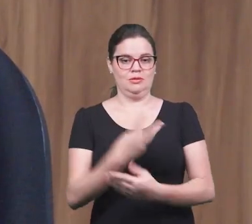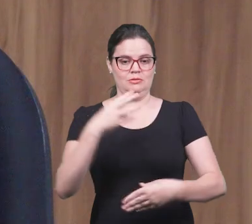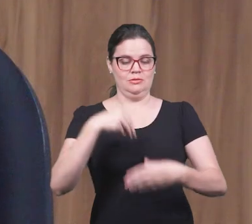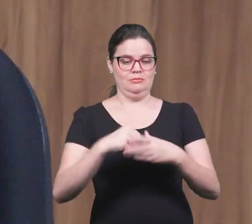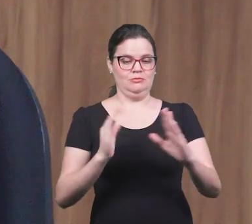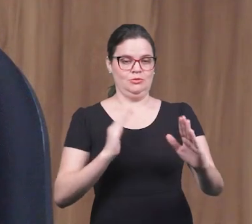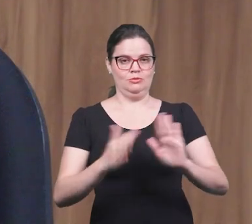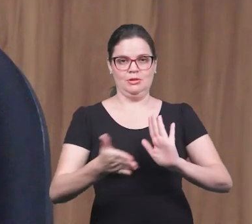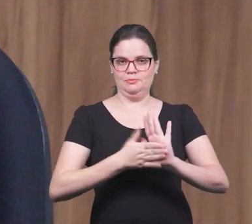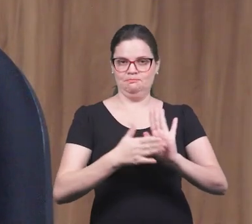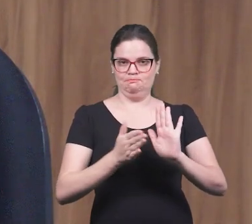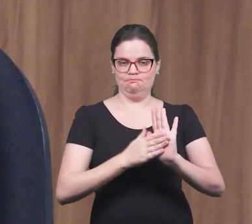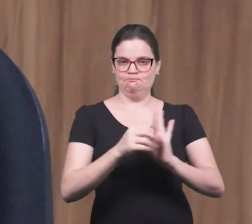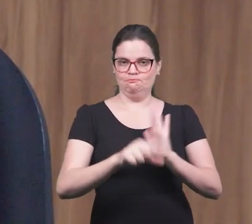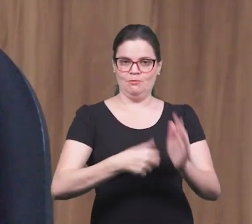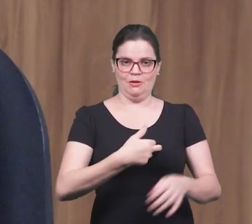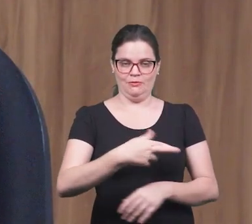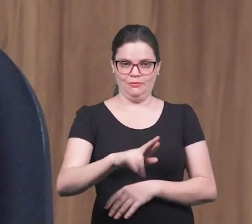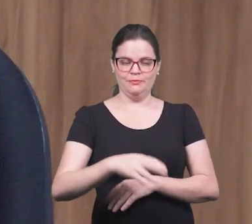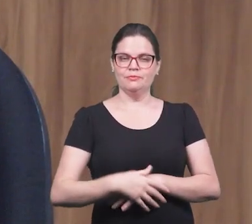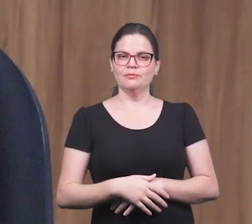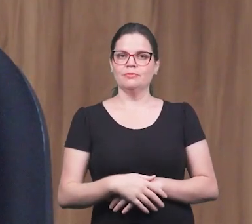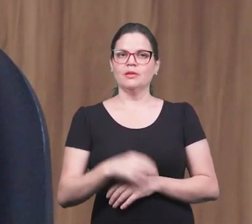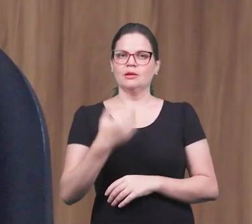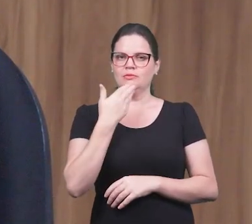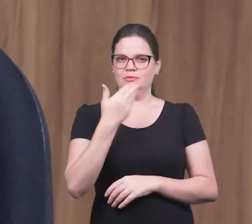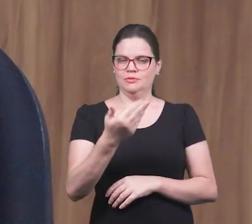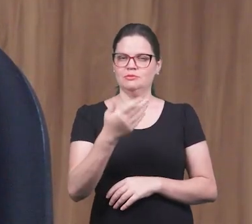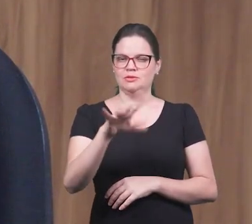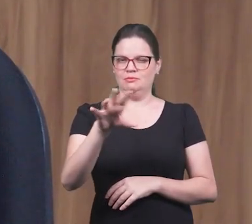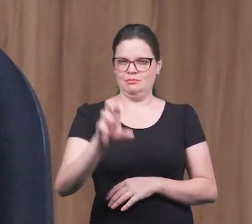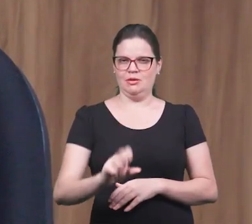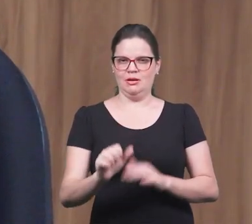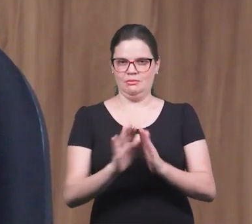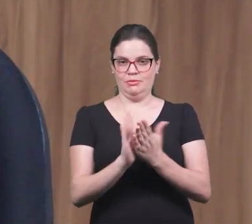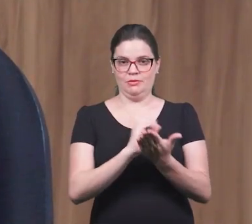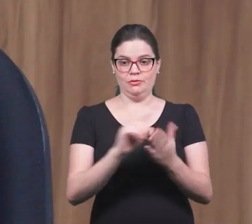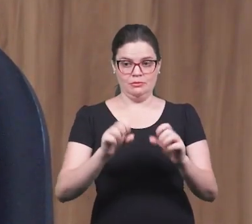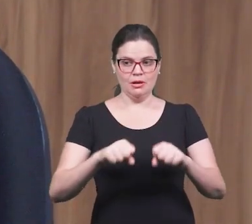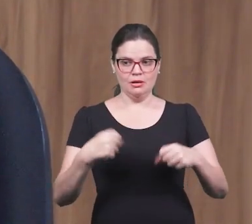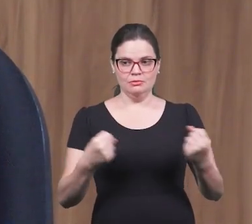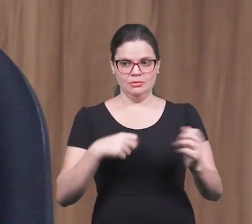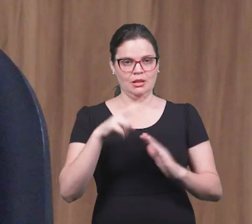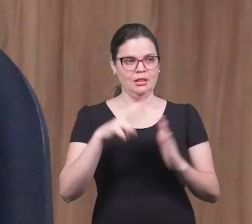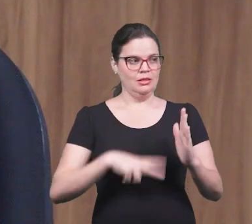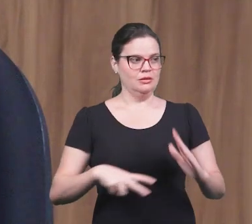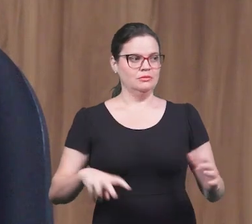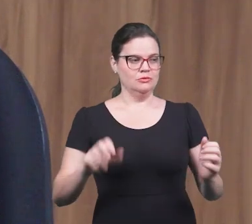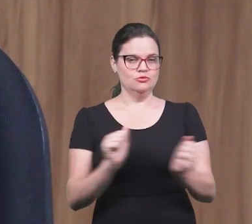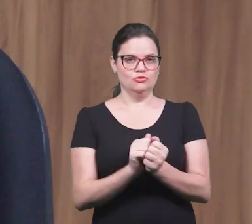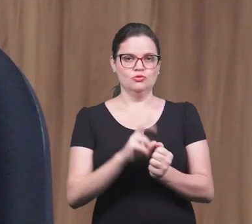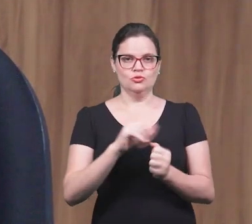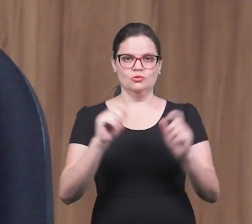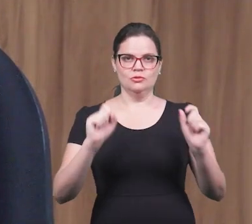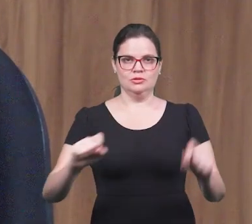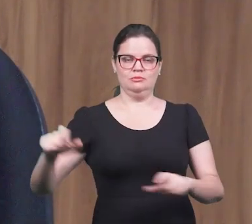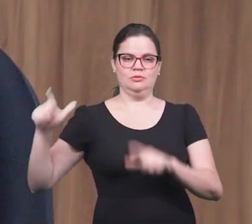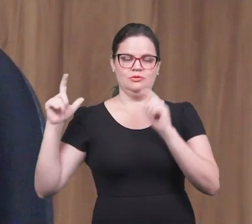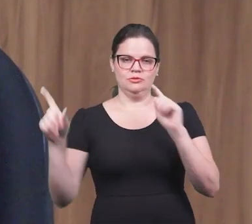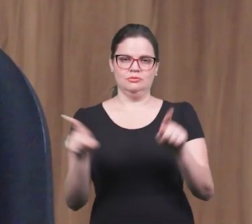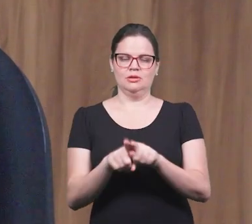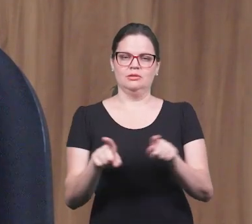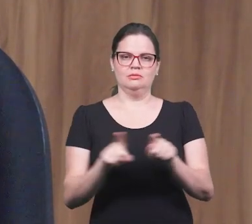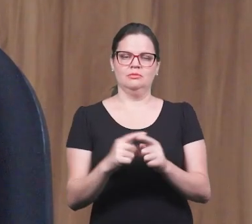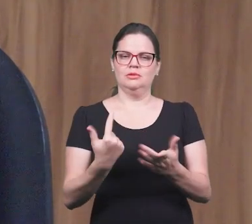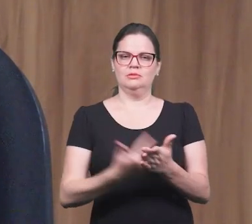sobre a reforma. E eu quero convidar você para abrir a palavra, se você tiver a Bíblia, acompanhar conosco, também será projetado.